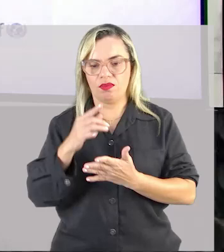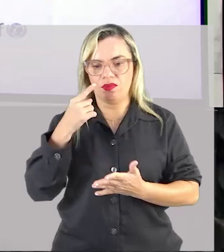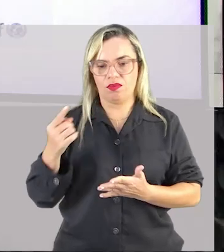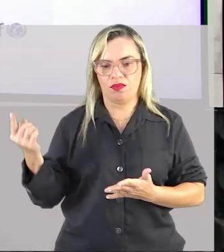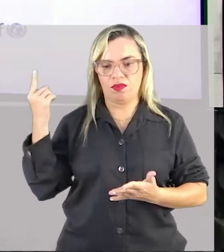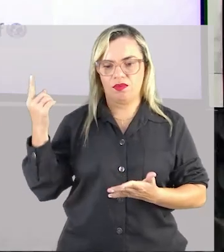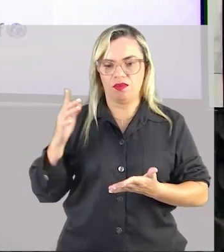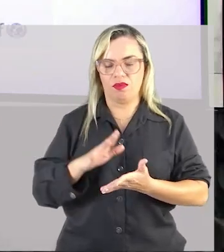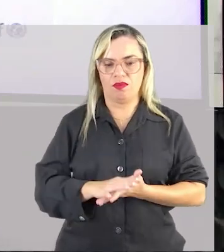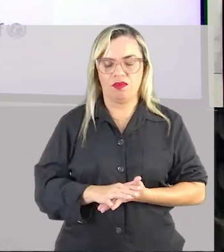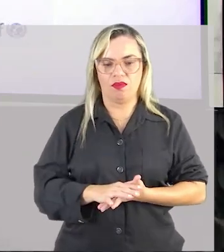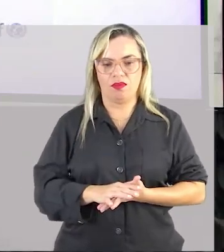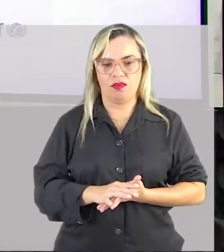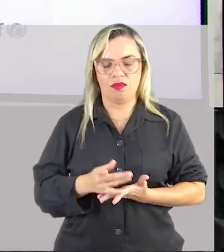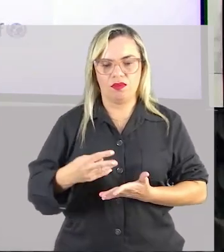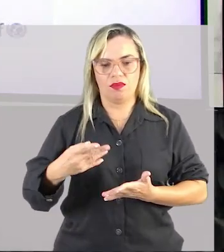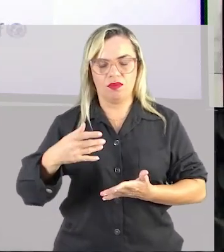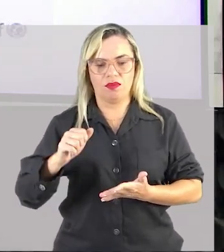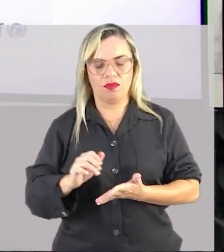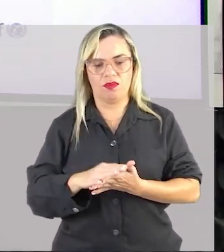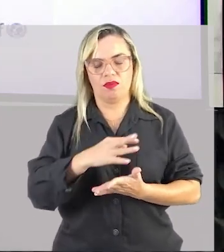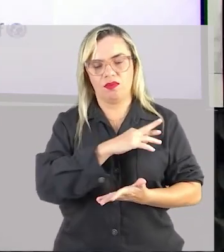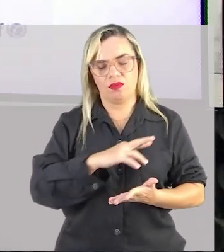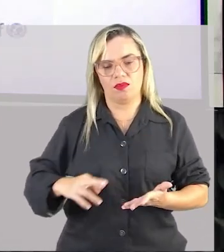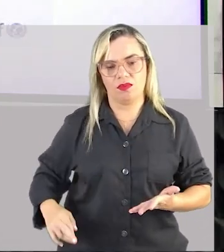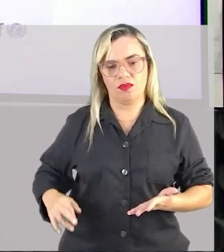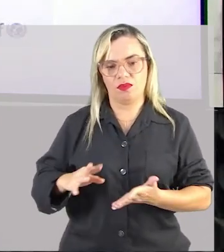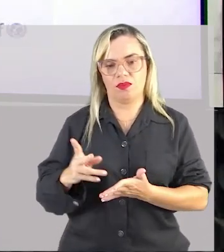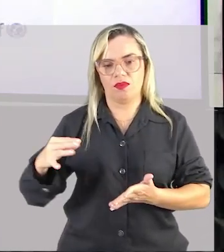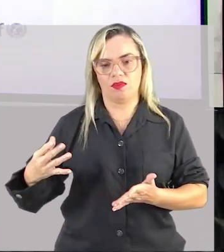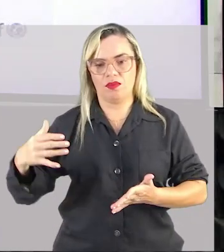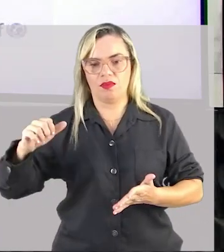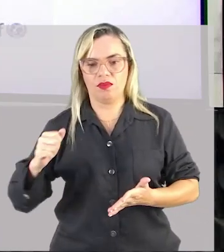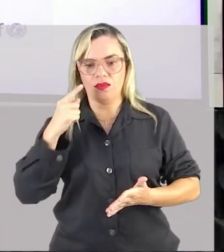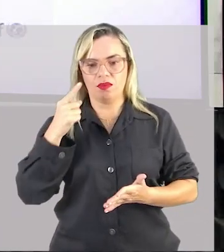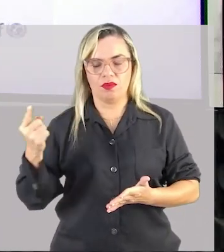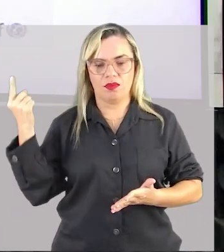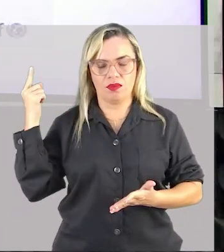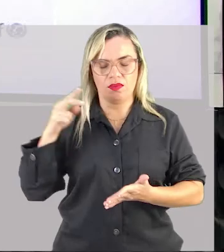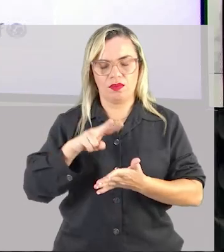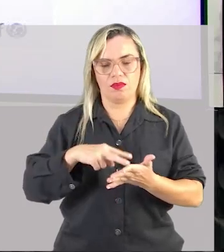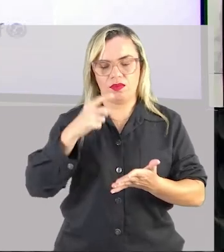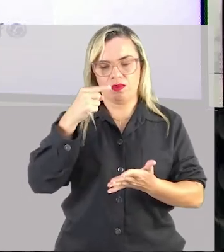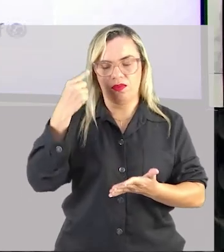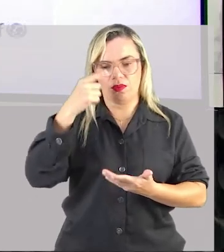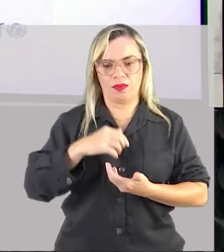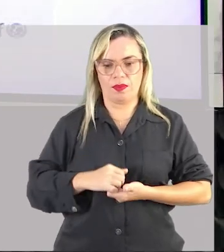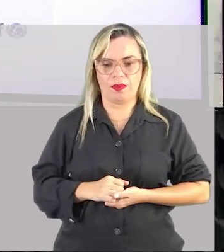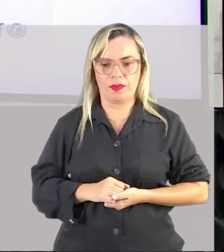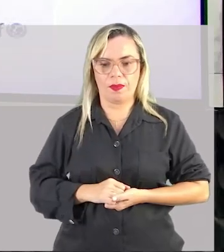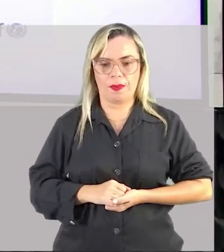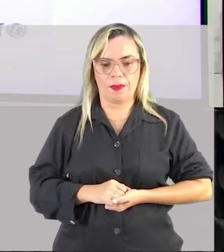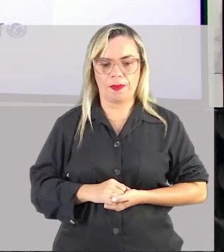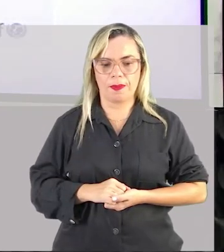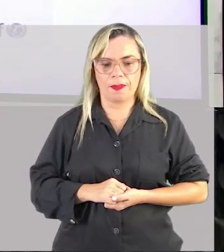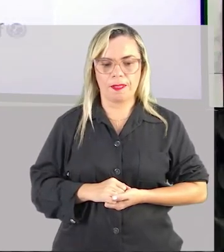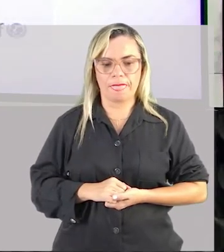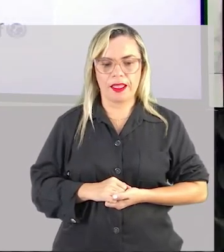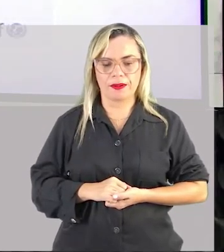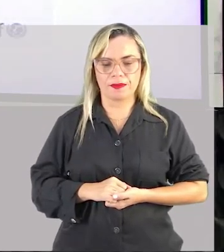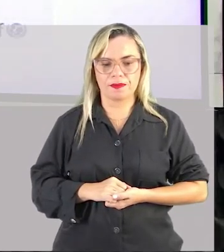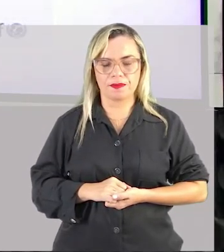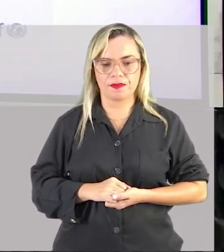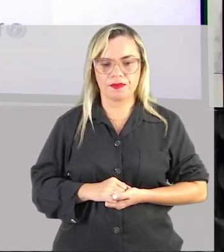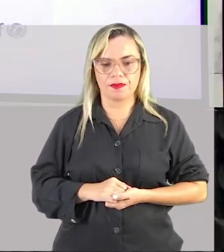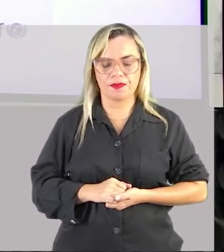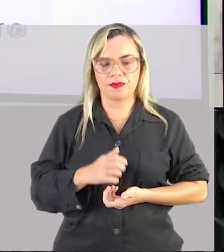de la República, Procuradoria Geral da República. E diz: aunque algunos hombres vean una mujer, una niña siempre es una